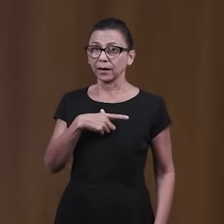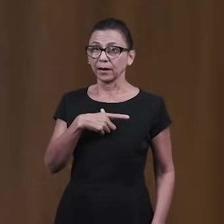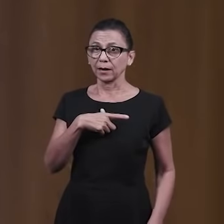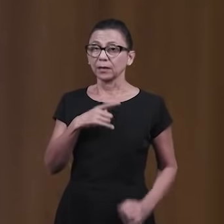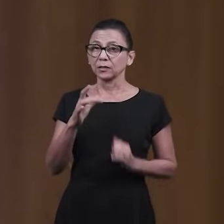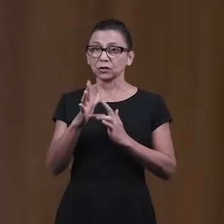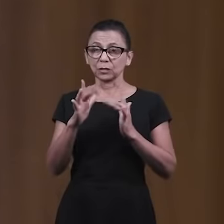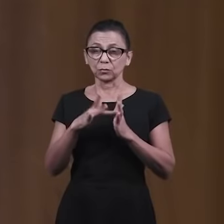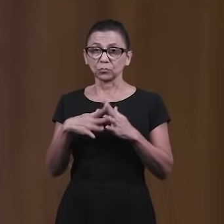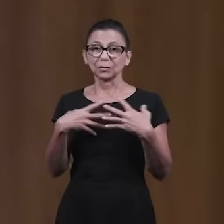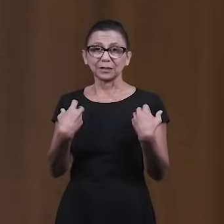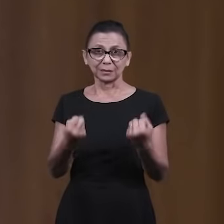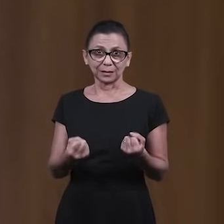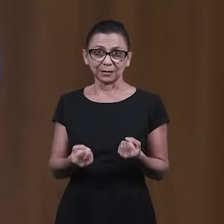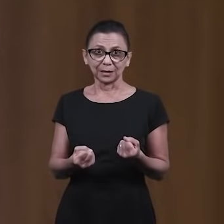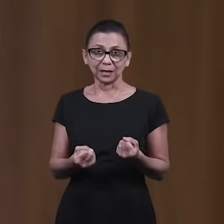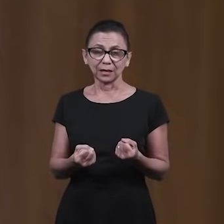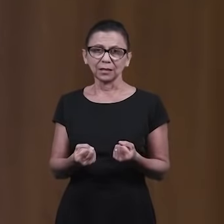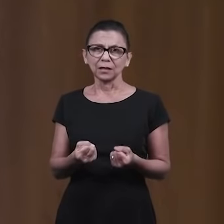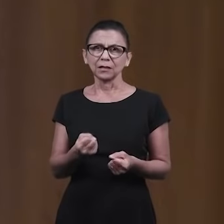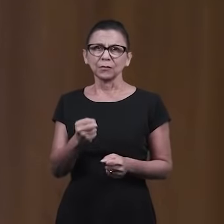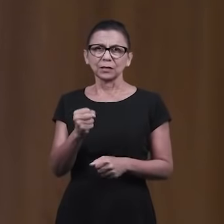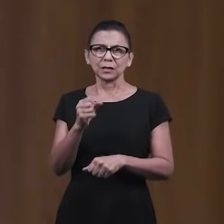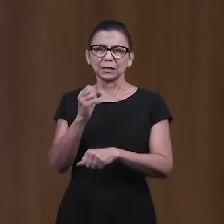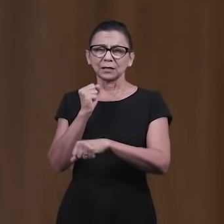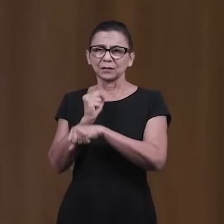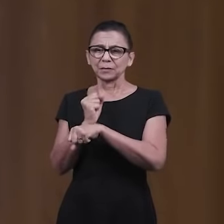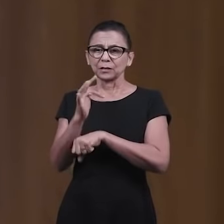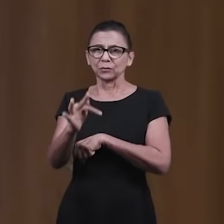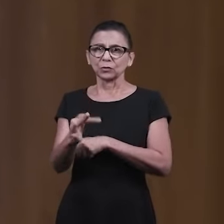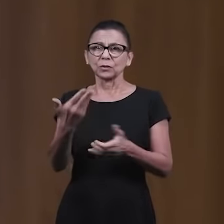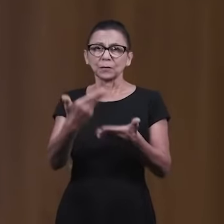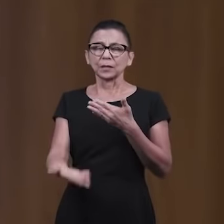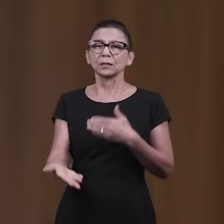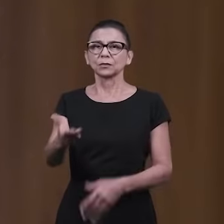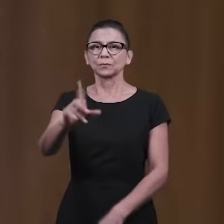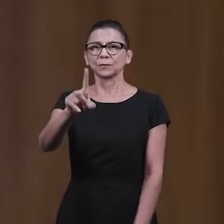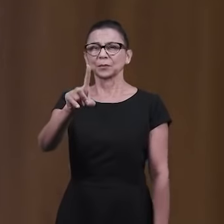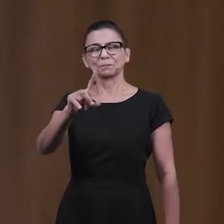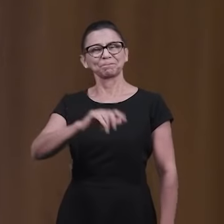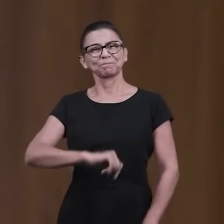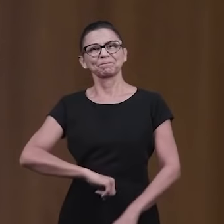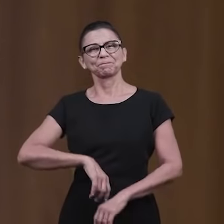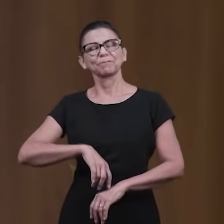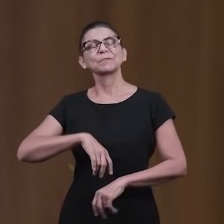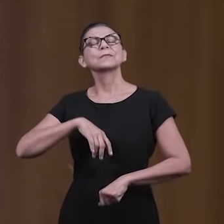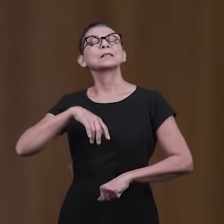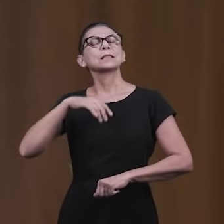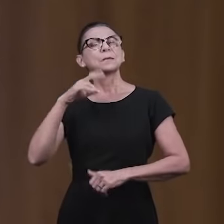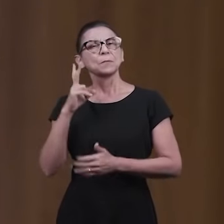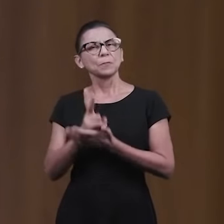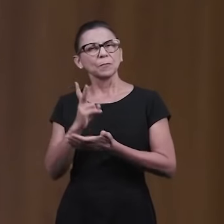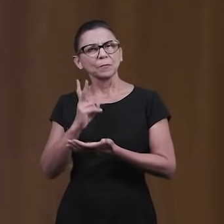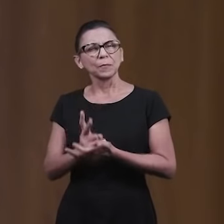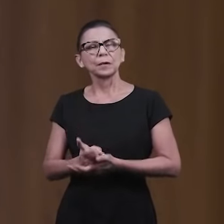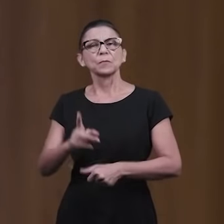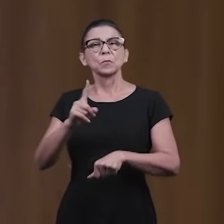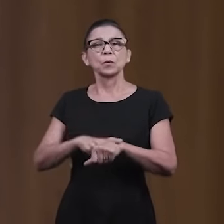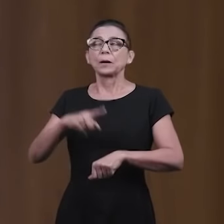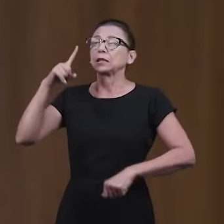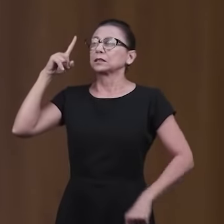a esperança e mesmo em meio às grandes dificuldades, compreende,